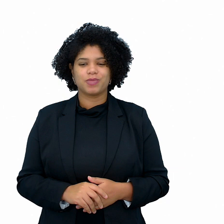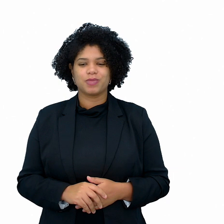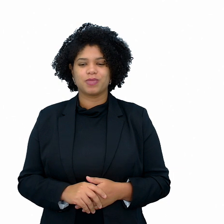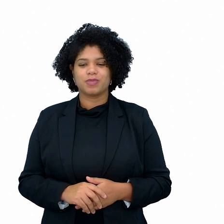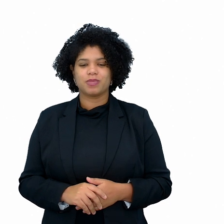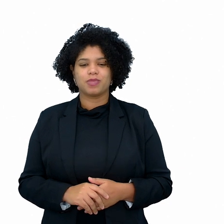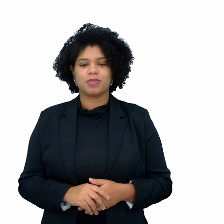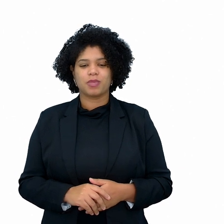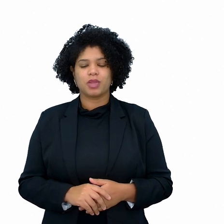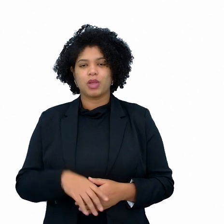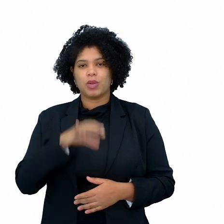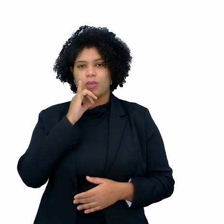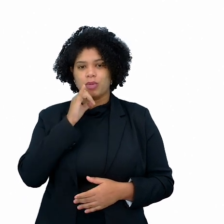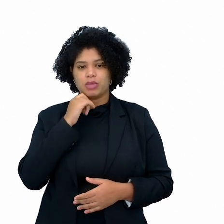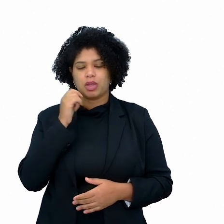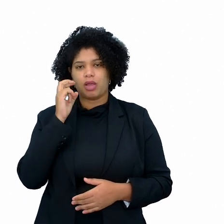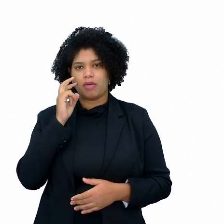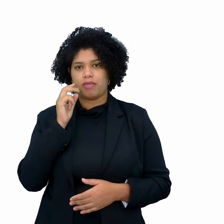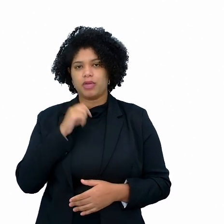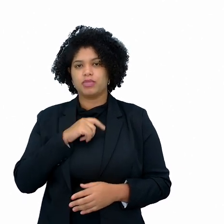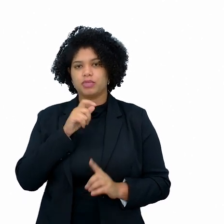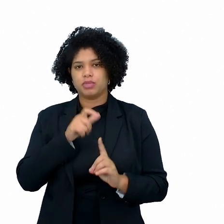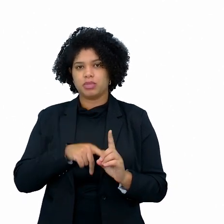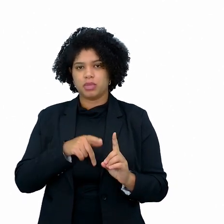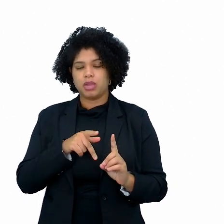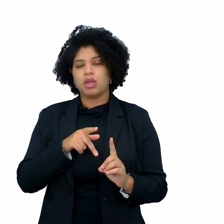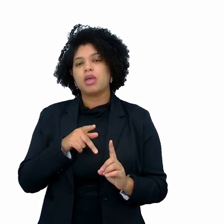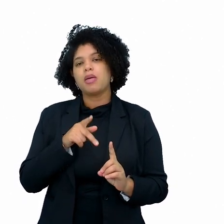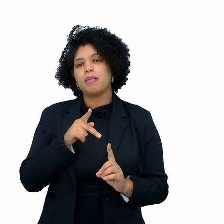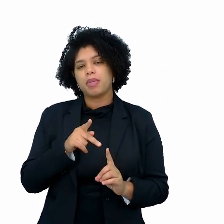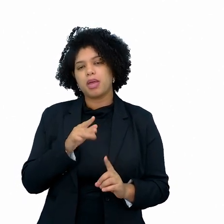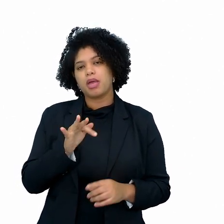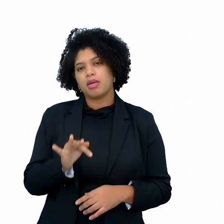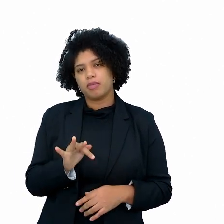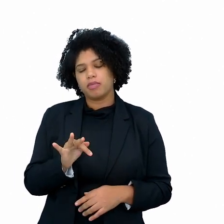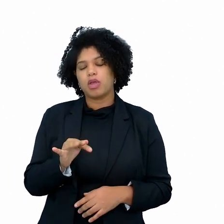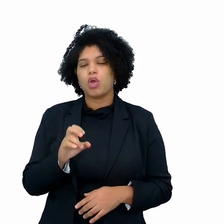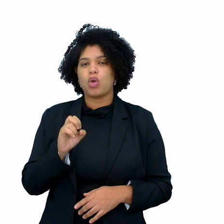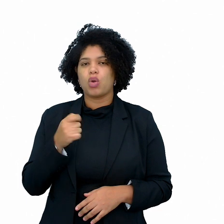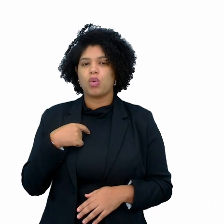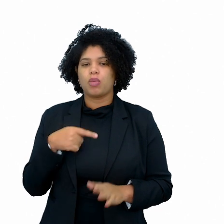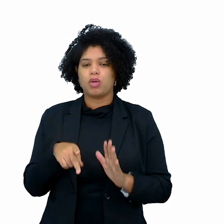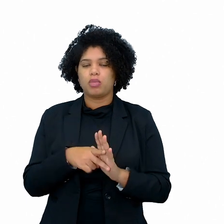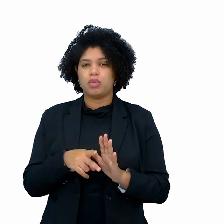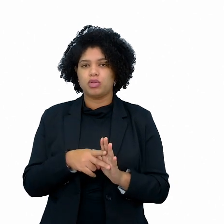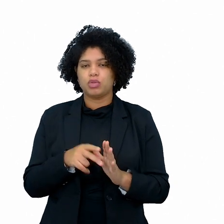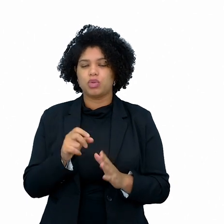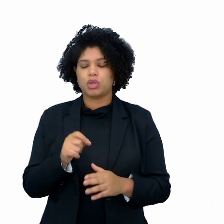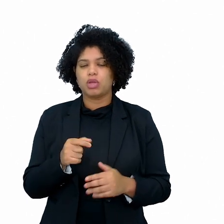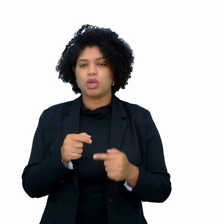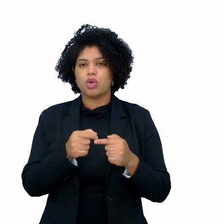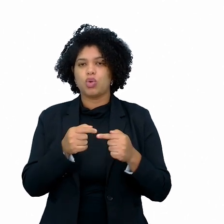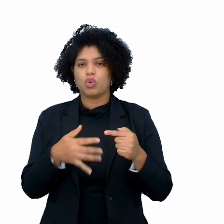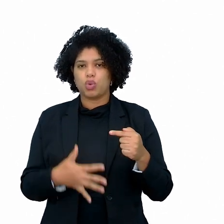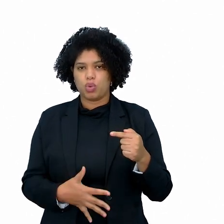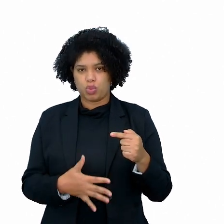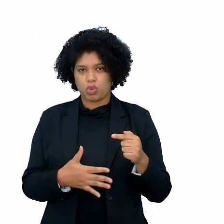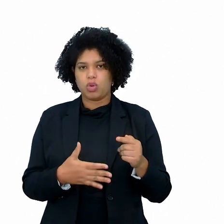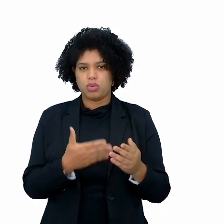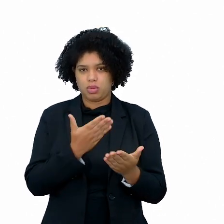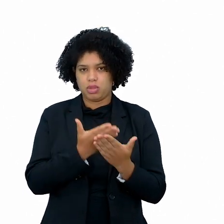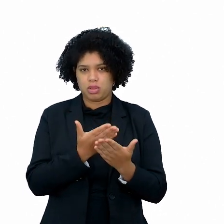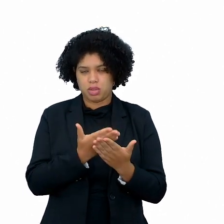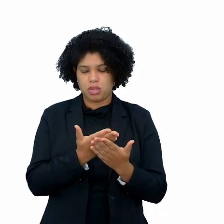quando eu olho para o Microsoft Teams, né, que é institucional, e quando eu olho para o Google Sala de Aula, que também é institucional,